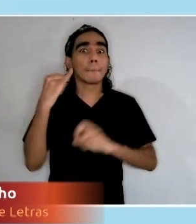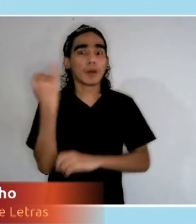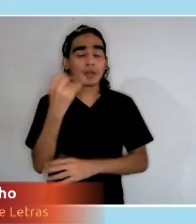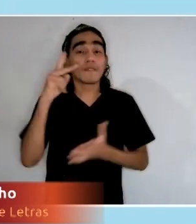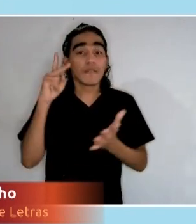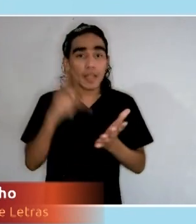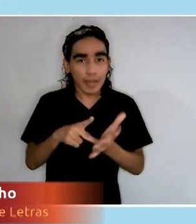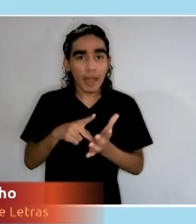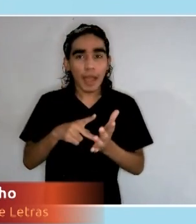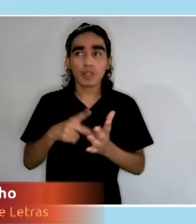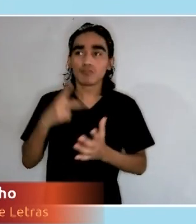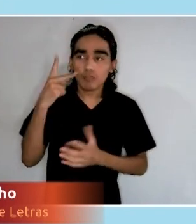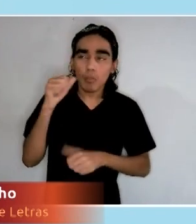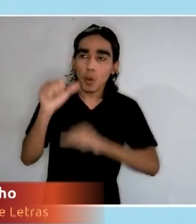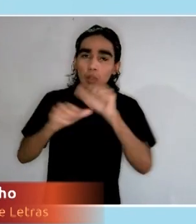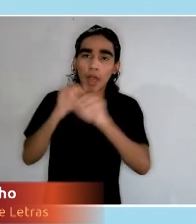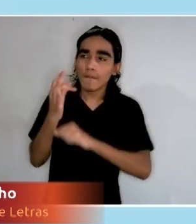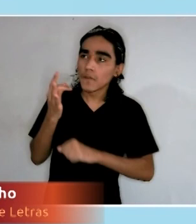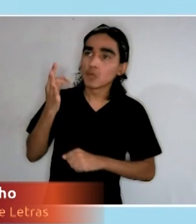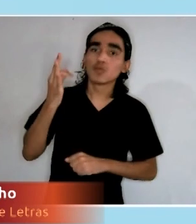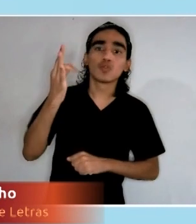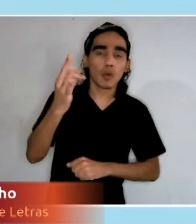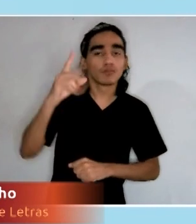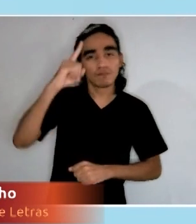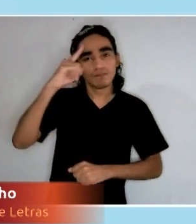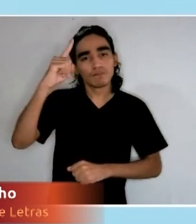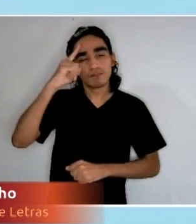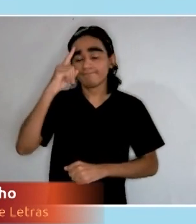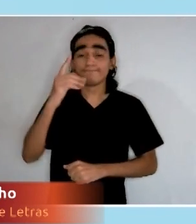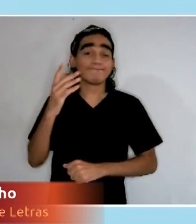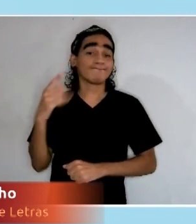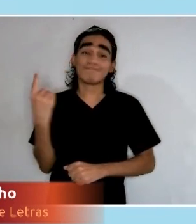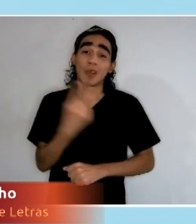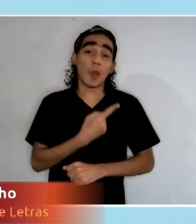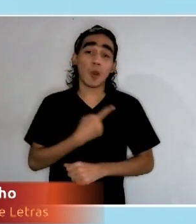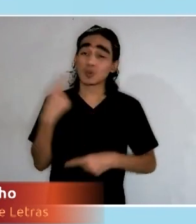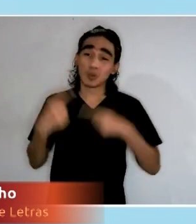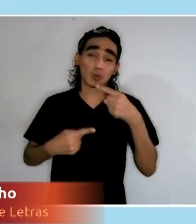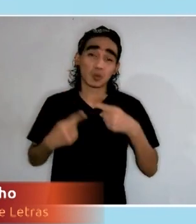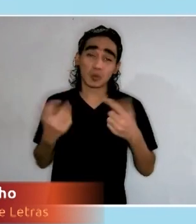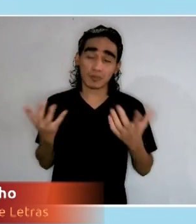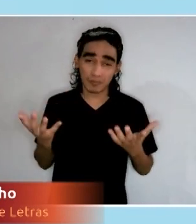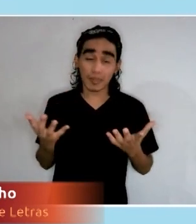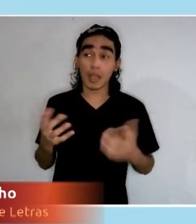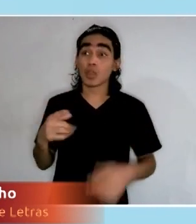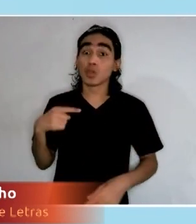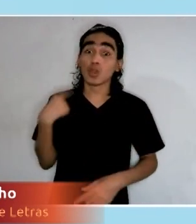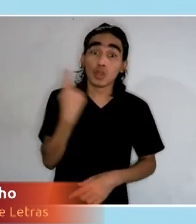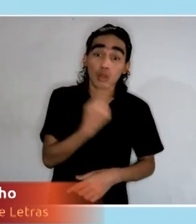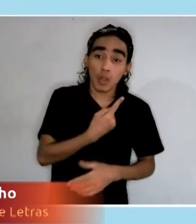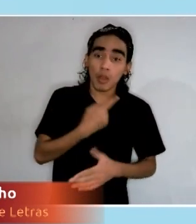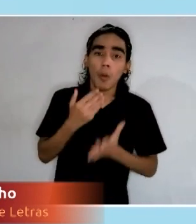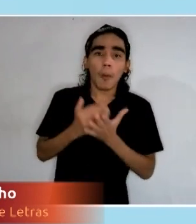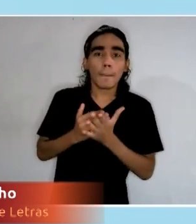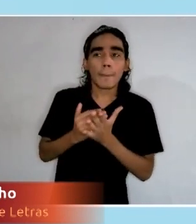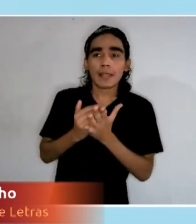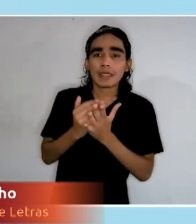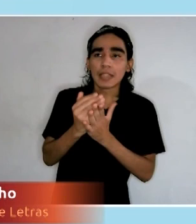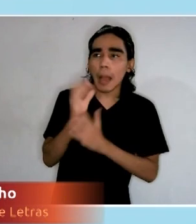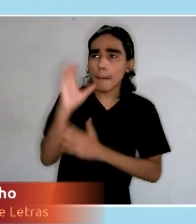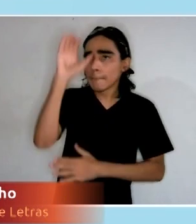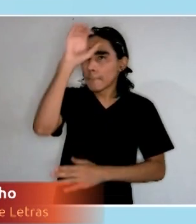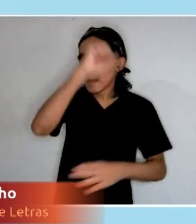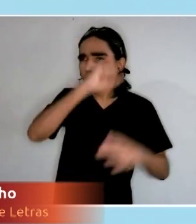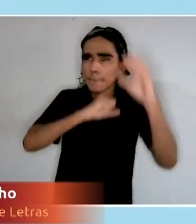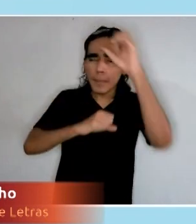que fazem o futuro, que fazem o dia a dia da nossa vida. Então, enquanto a gente não começar a querer aprender,